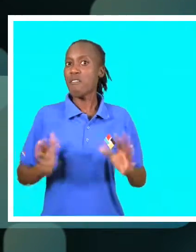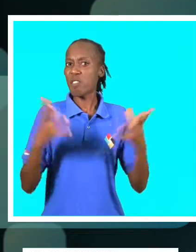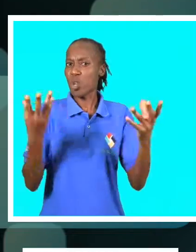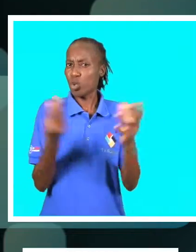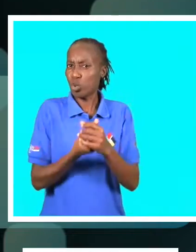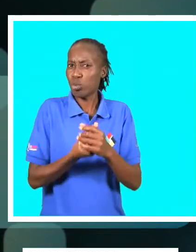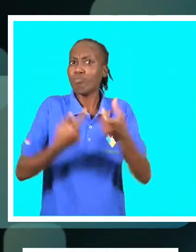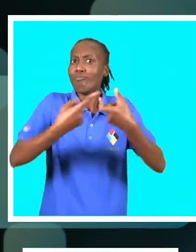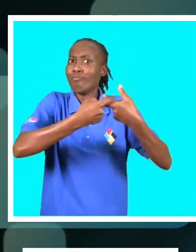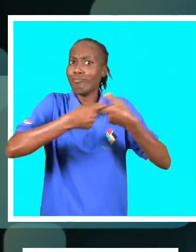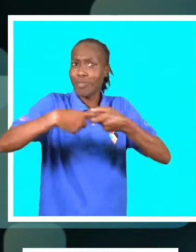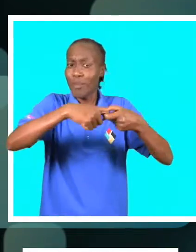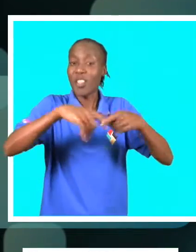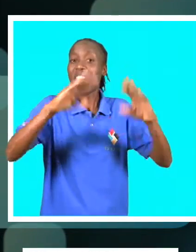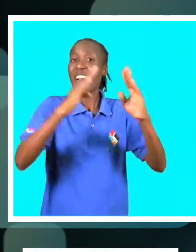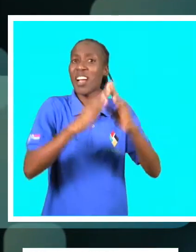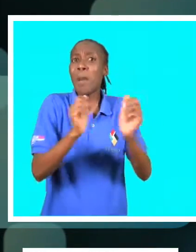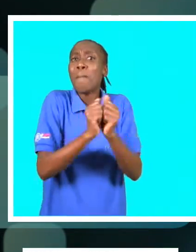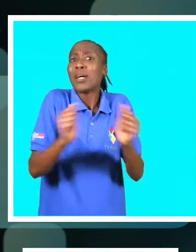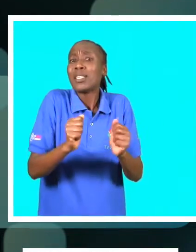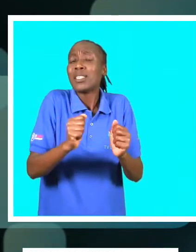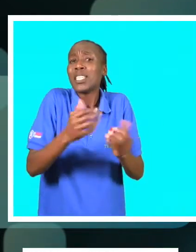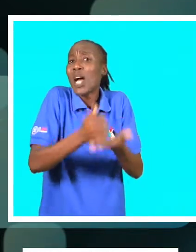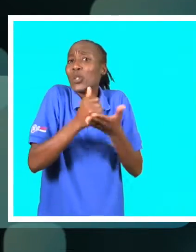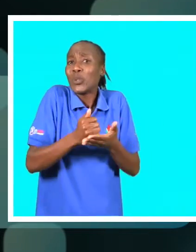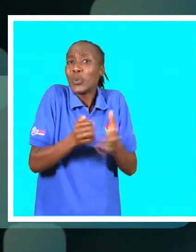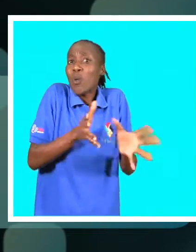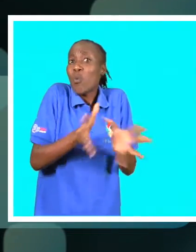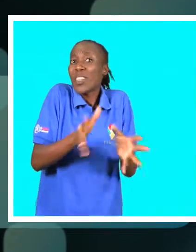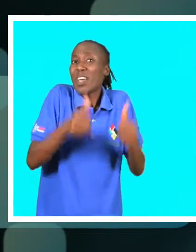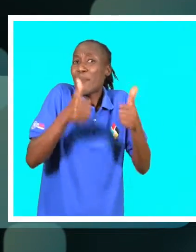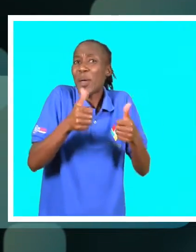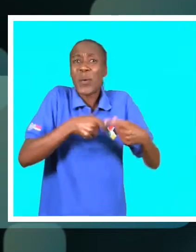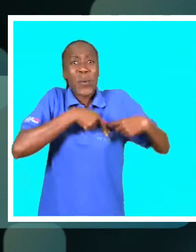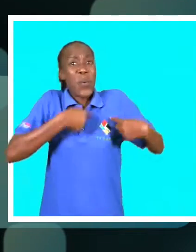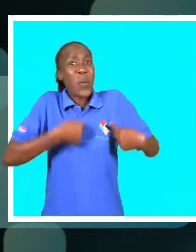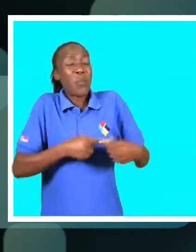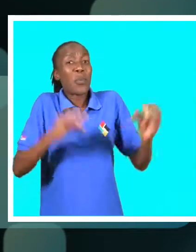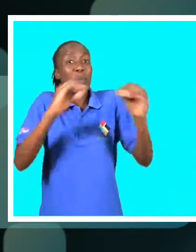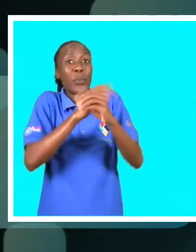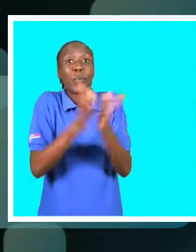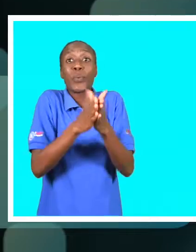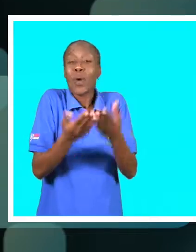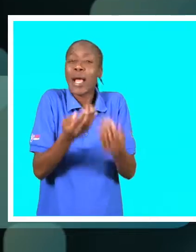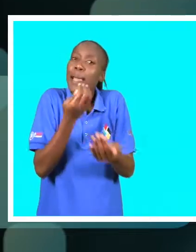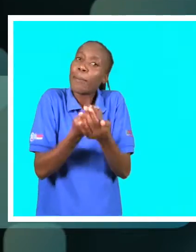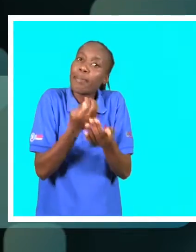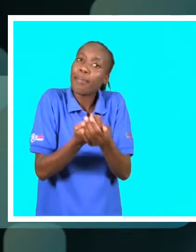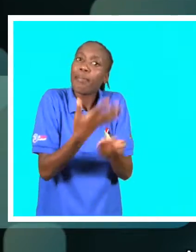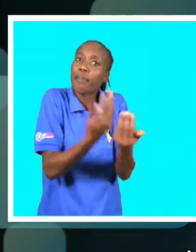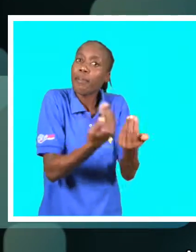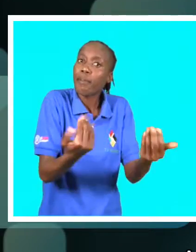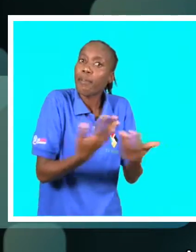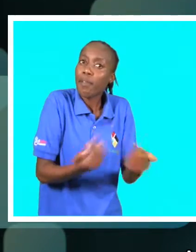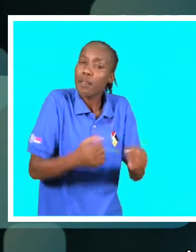Alguns dos nossos filhos convivem bem conosco. Outros não cuidam bem de nós, não mostram amor. Pedimos